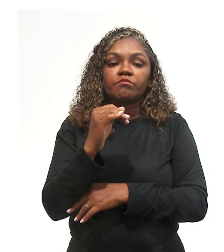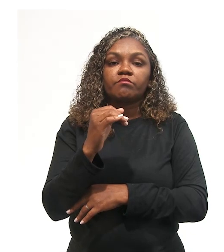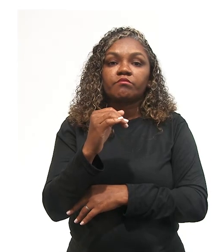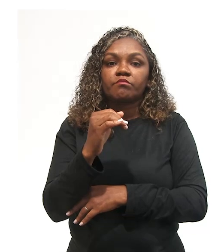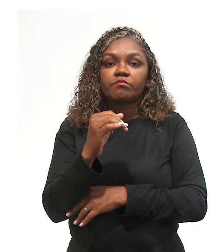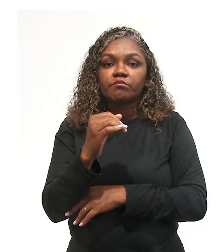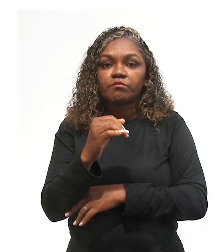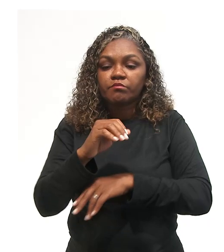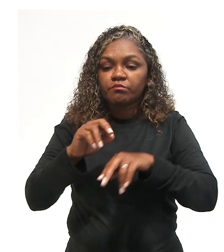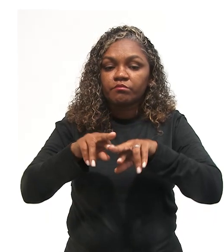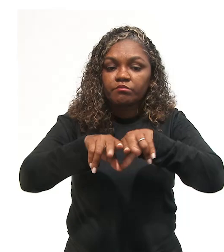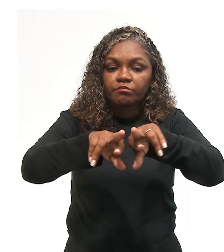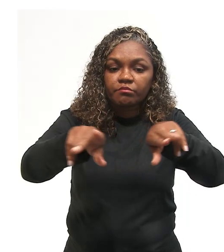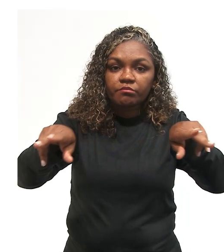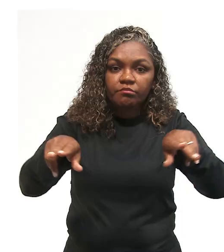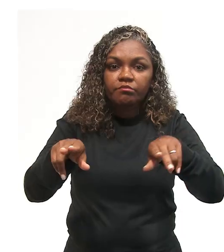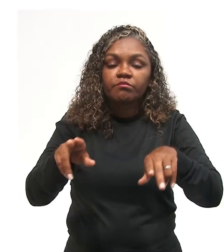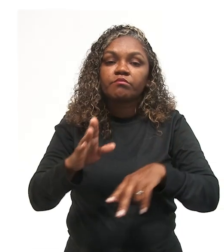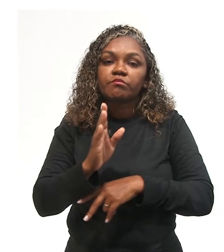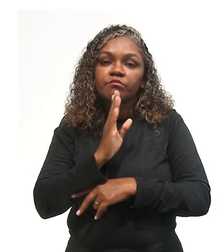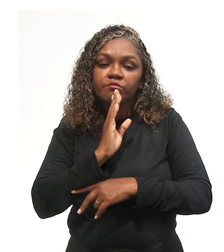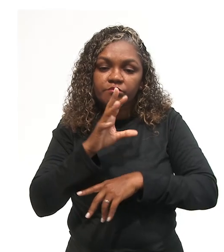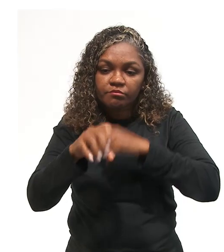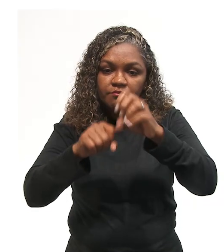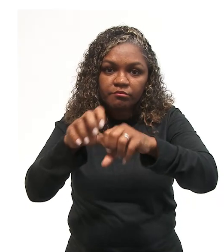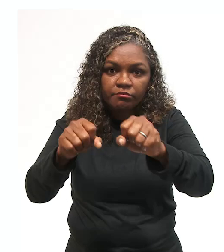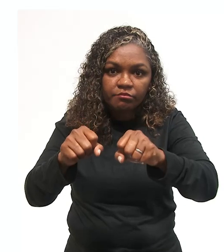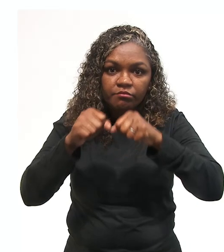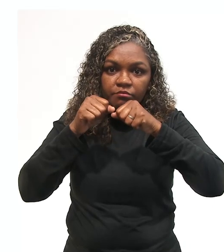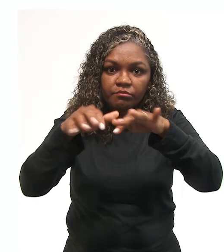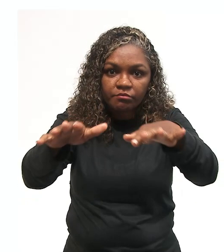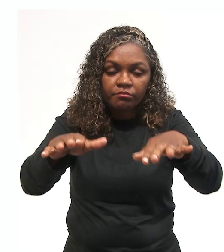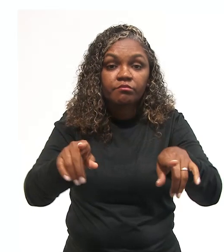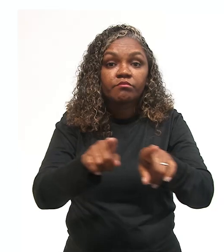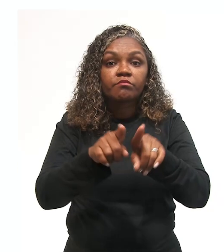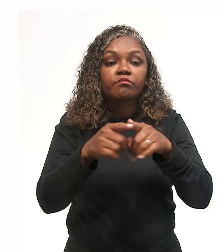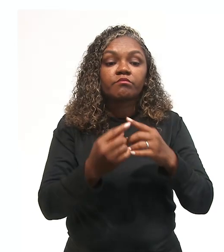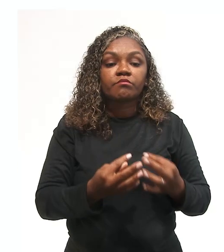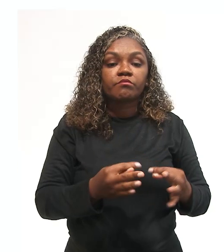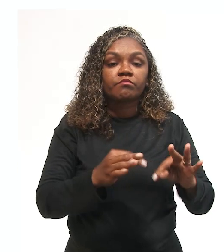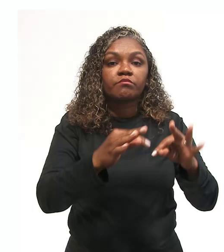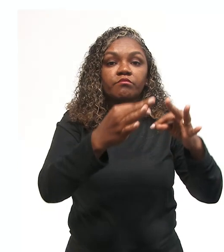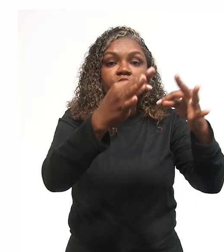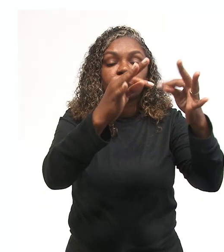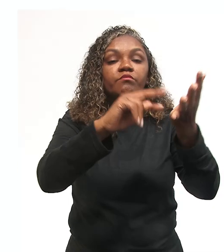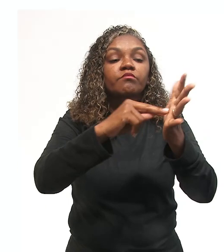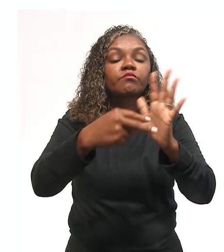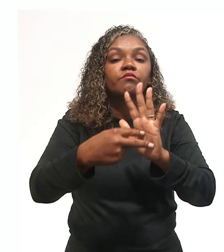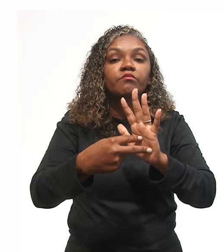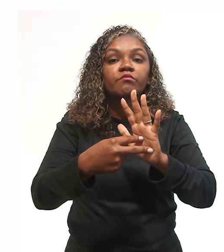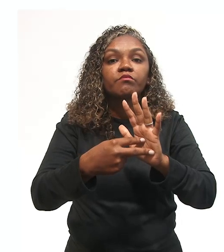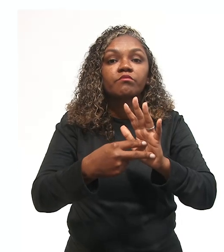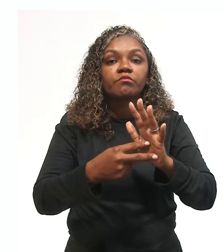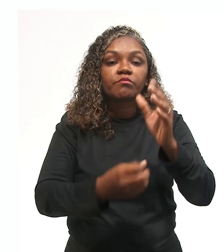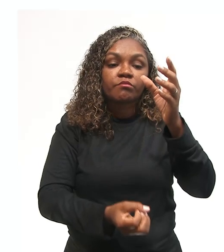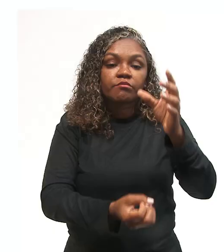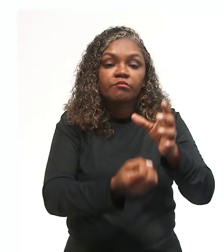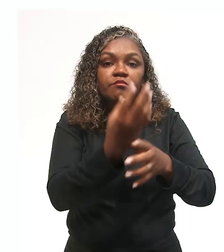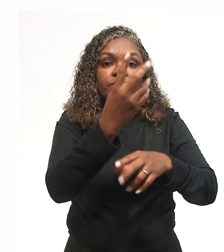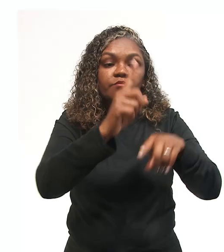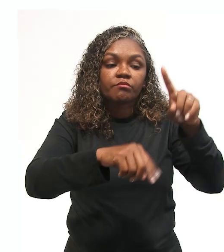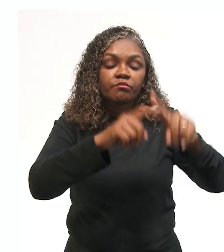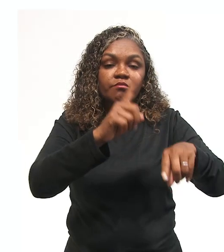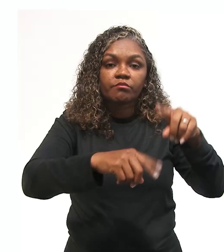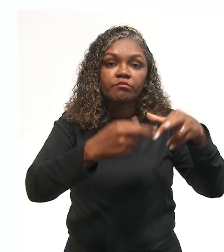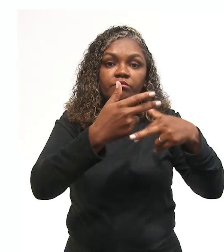conhecimento, ou tecnológico, quando busca aplicar conhecimento para criar ou aprimorar produtos ou serviços.